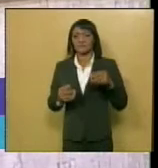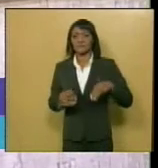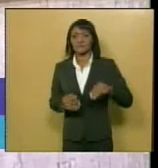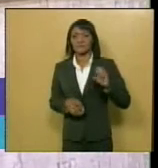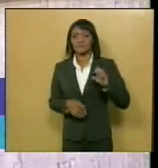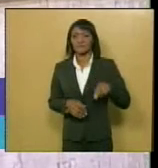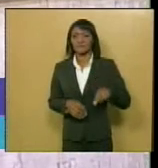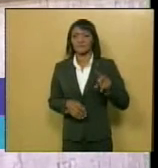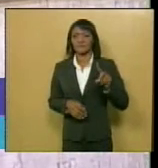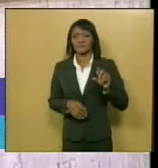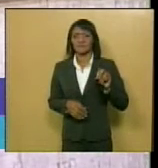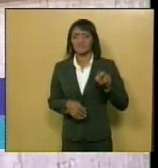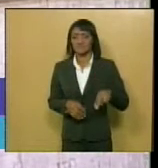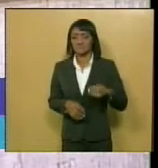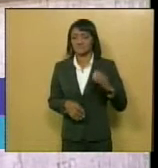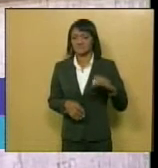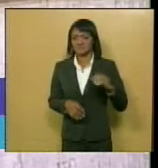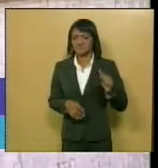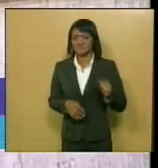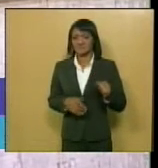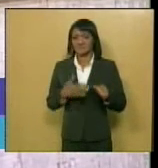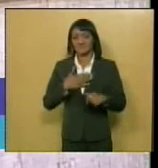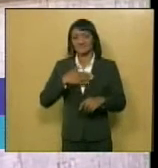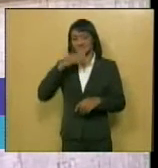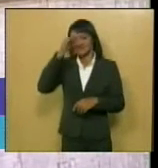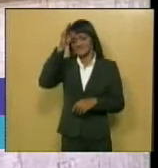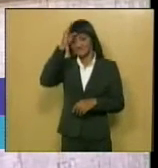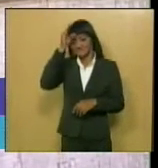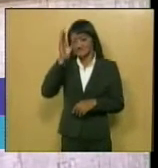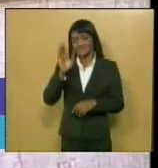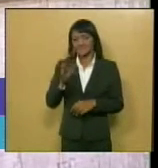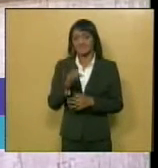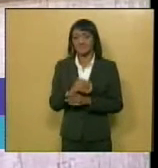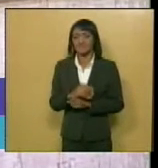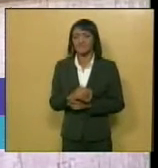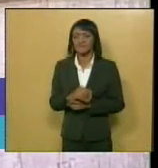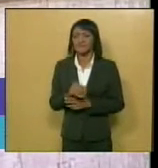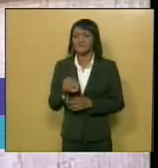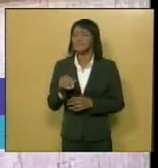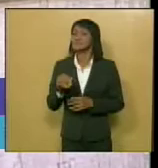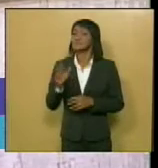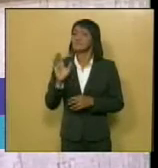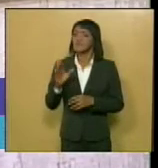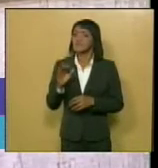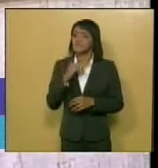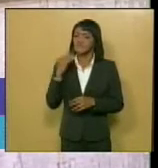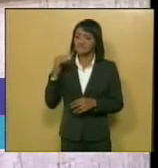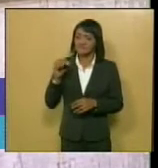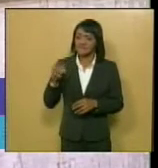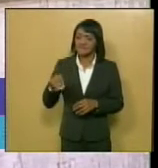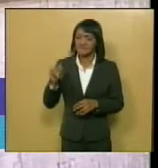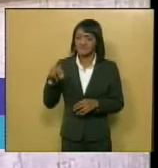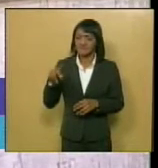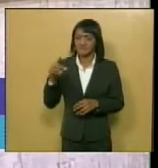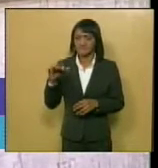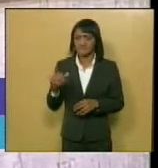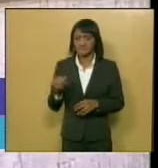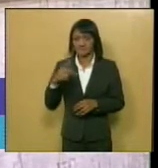a professora Dalva, que é sobrinha do finado Euclides Paz Mendonça, que é a sua mãe era a irmã de Euclides,